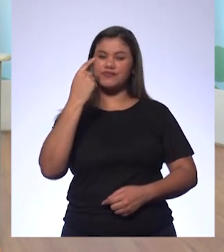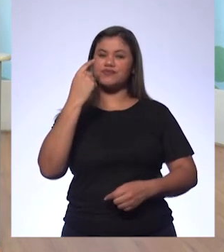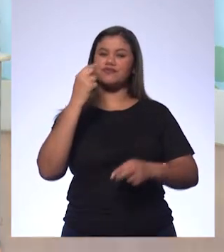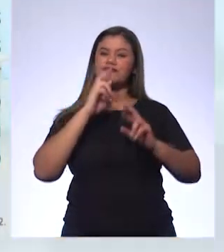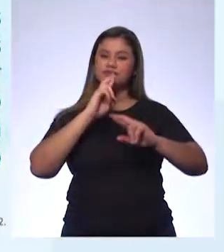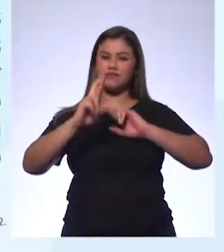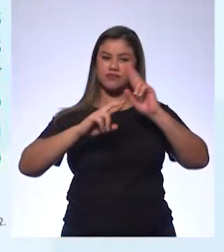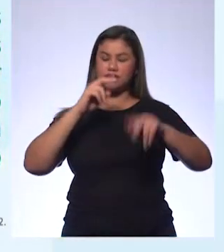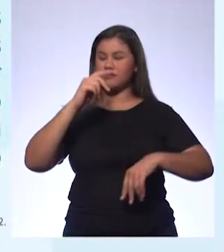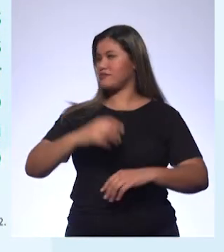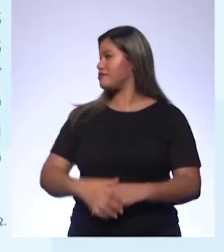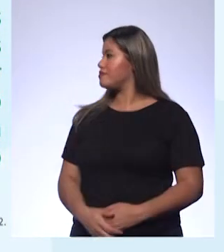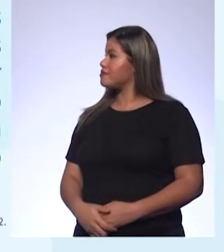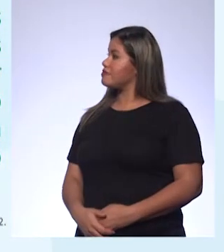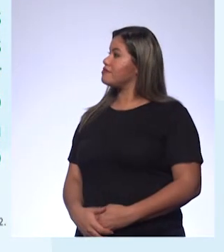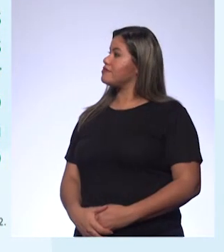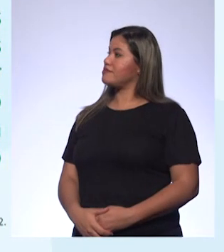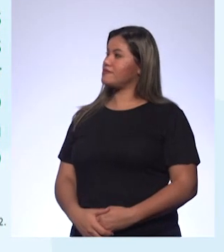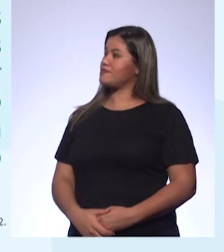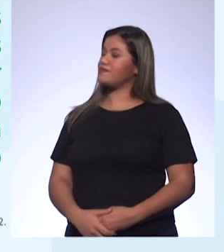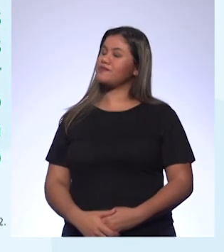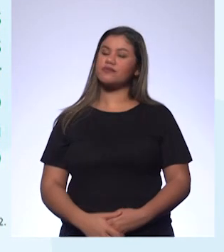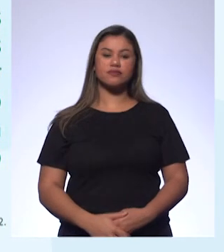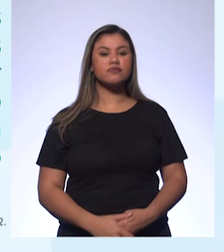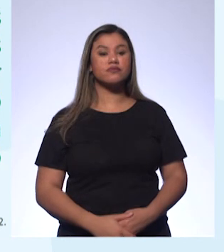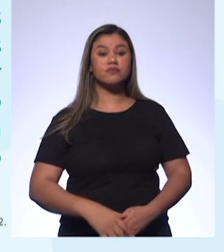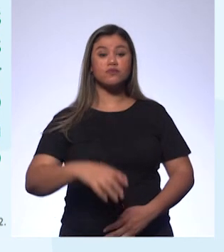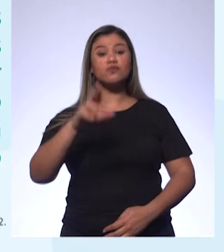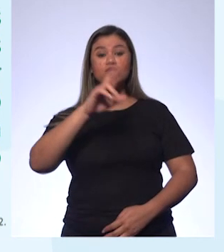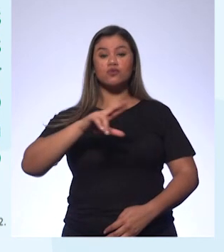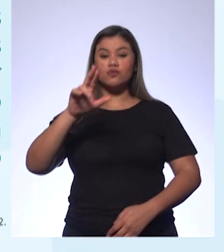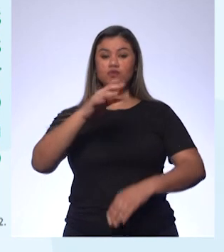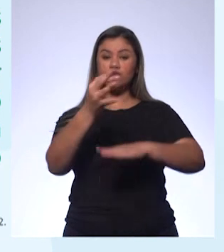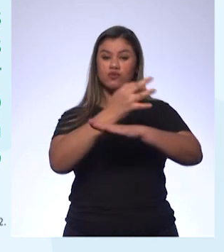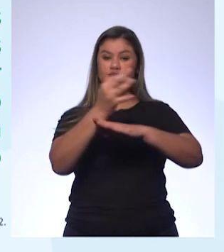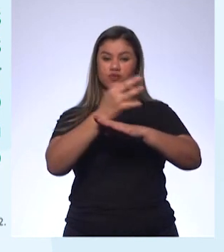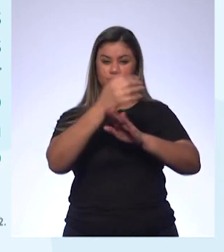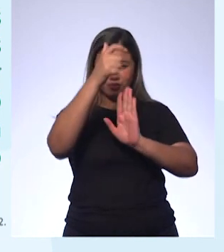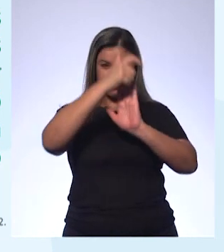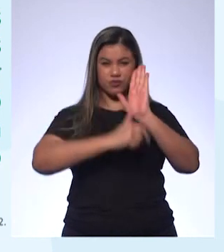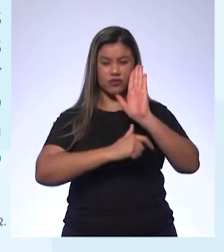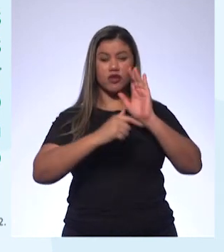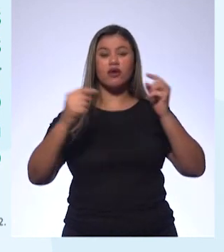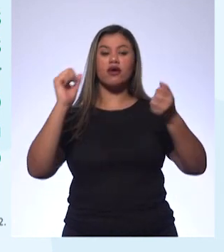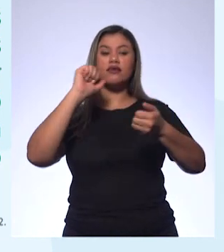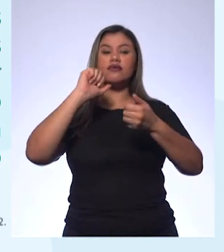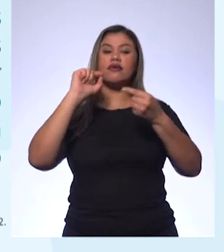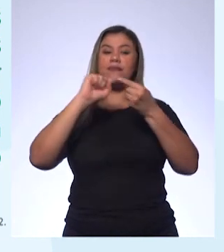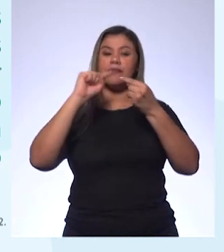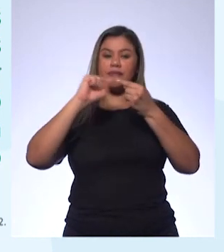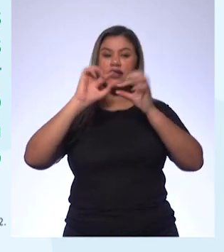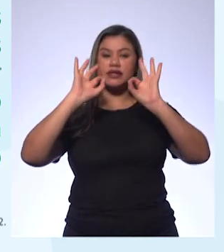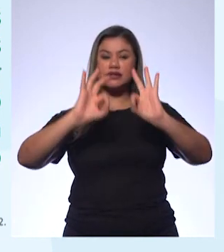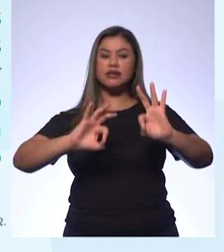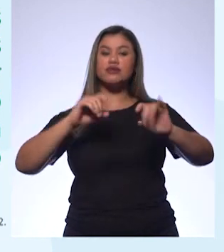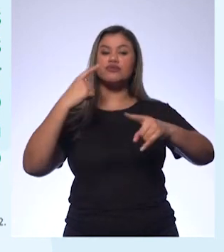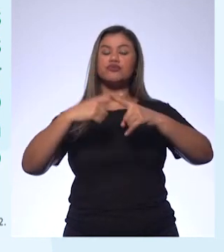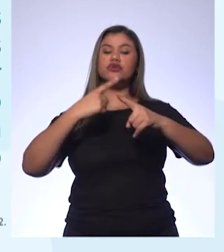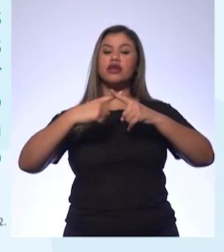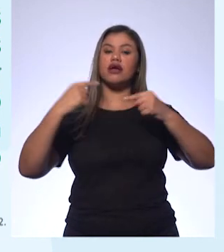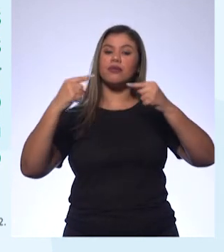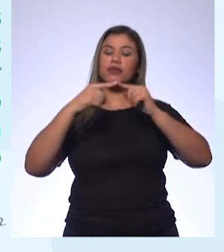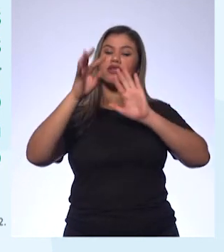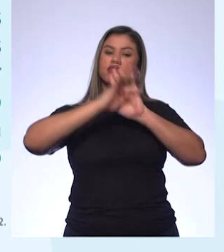para eles, por favor? O uso da norma padrão da língua em textos jornalísticos é adequado. Então, como alguém falou aqui, por se tratar de um